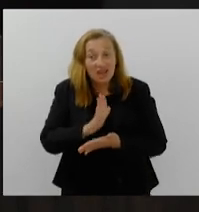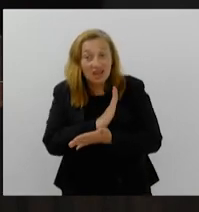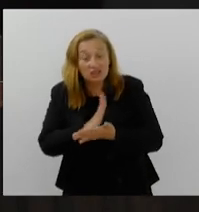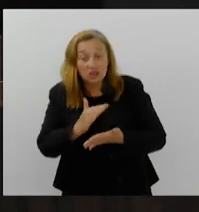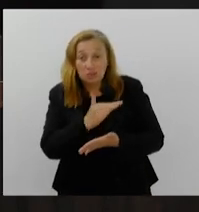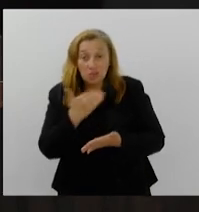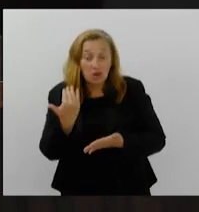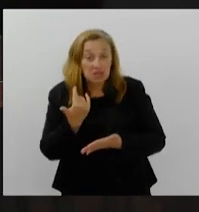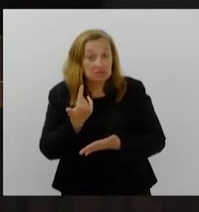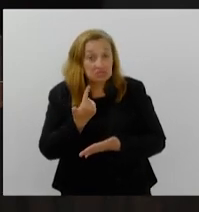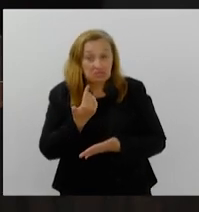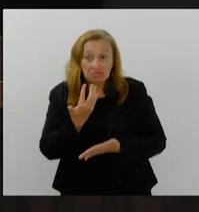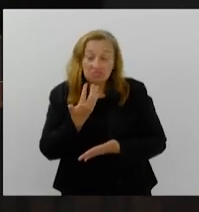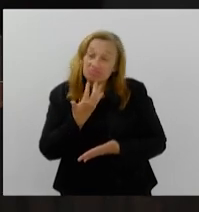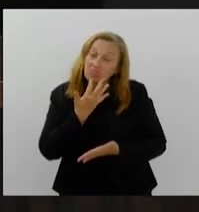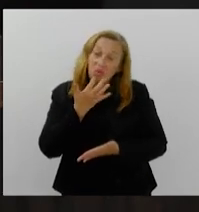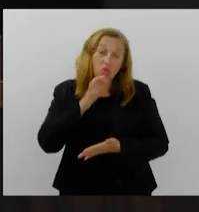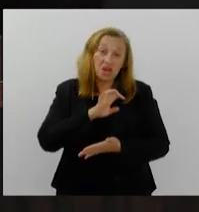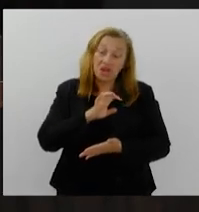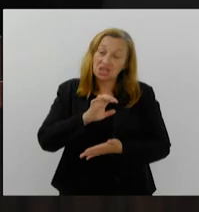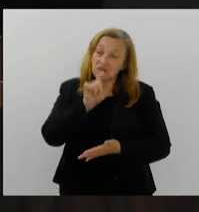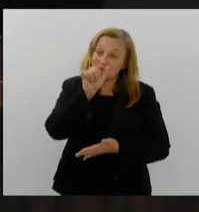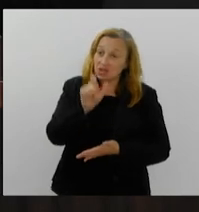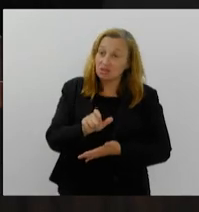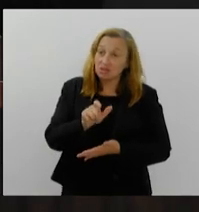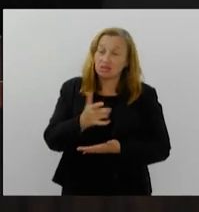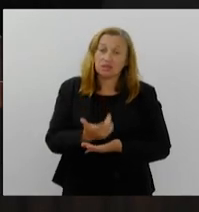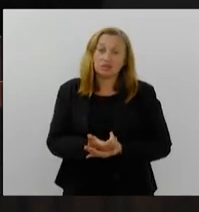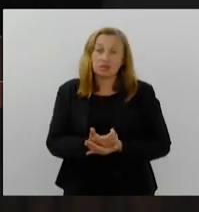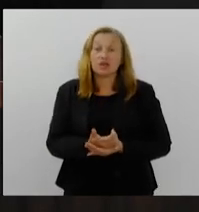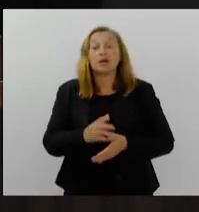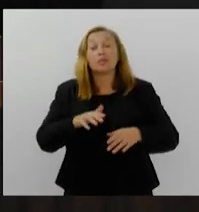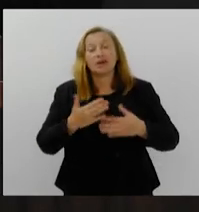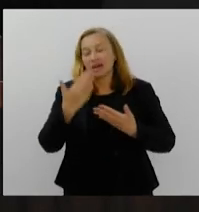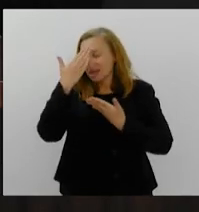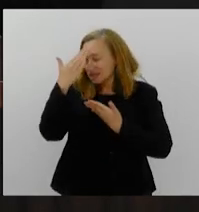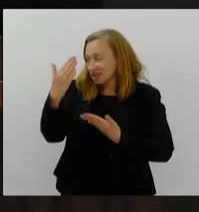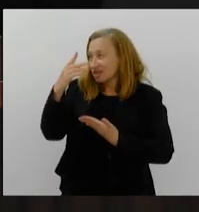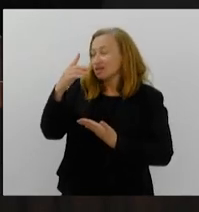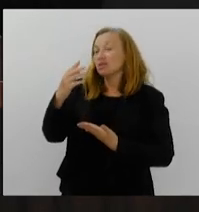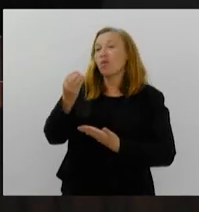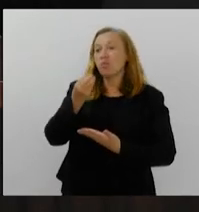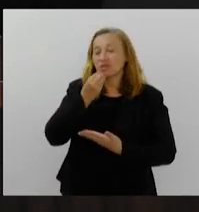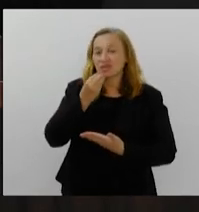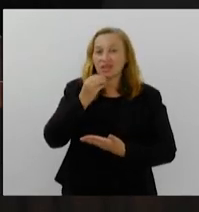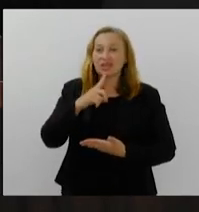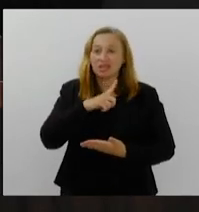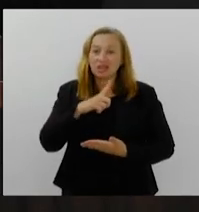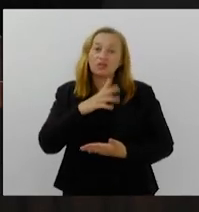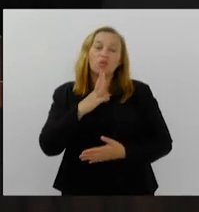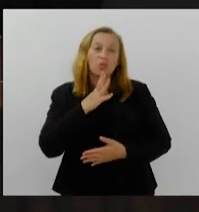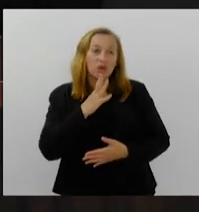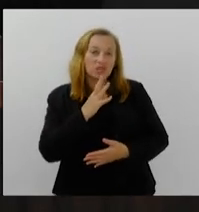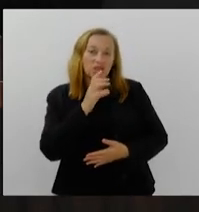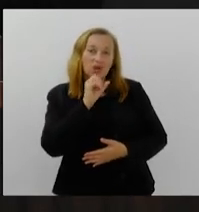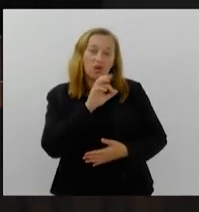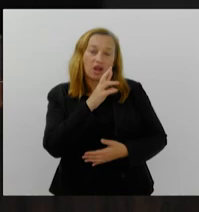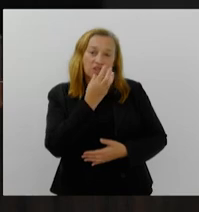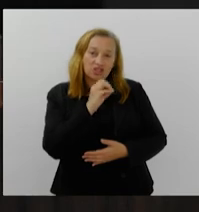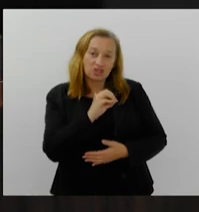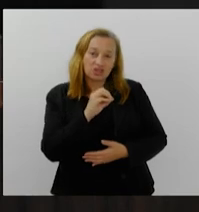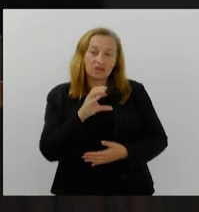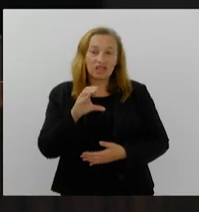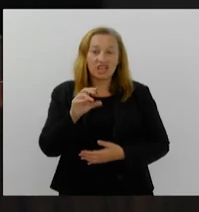tive a oportunidade de conhecer o senhor Orlandino através da doutora Maria, doutora Cristina,